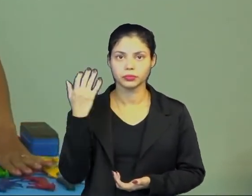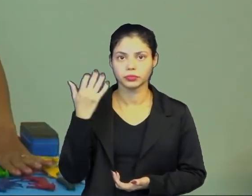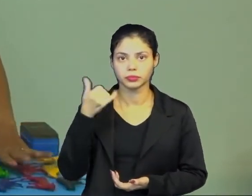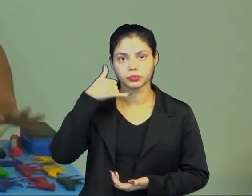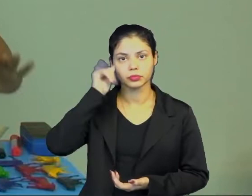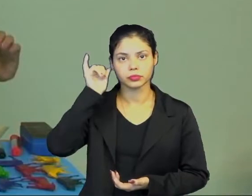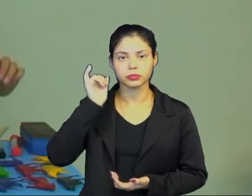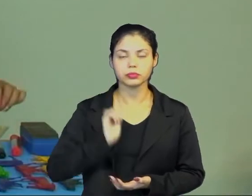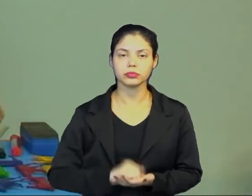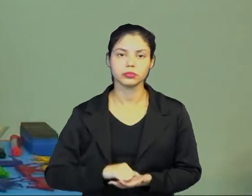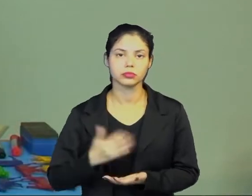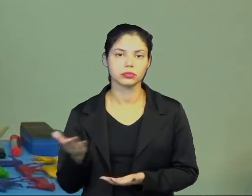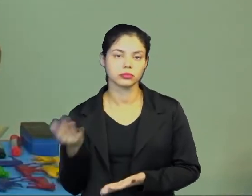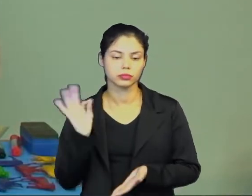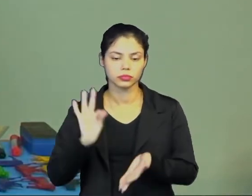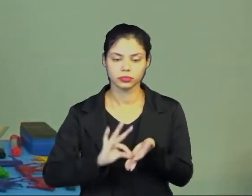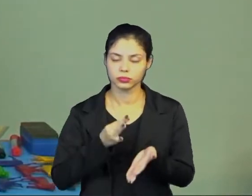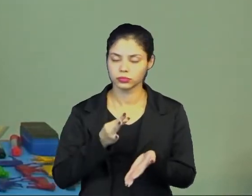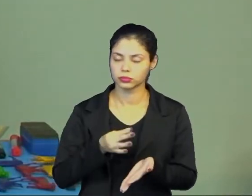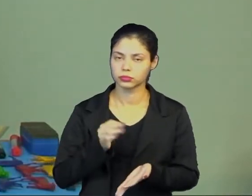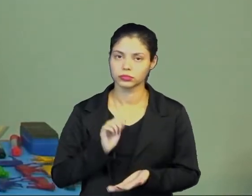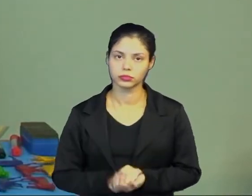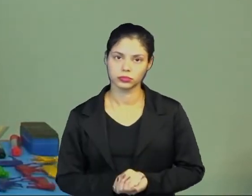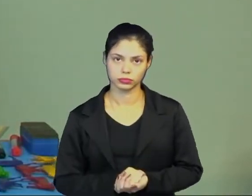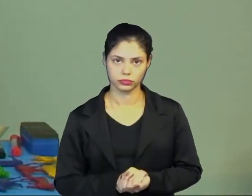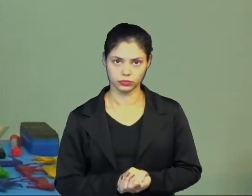8 bois. Vamos registrar?